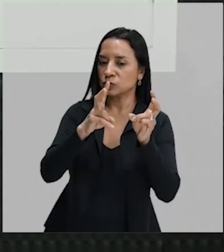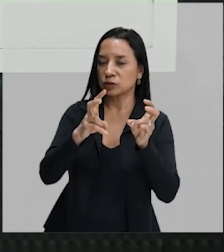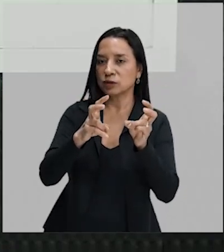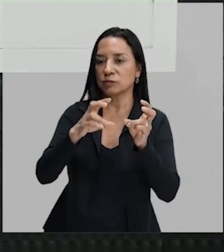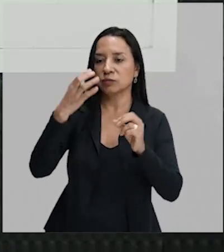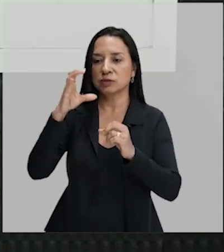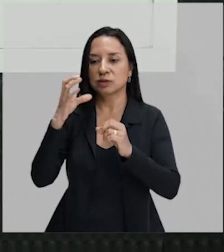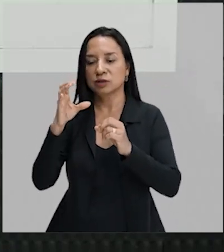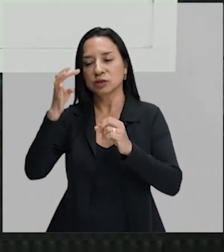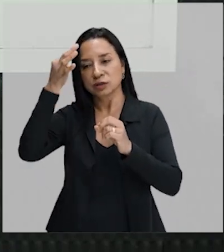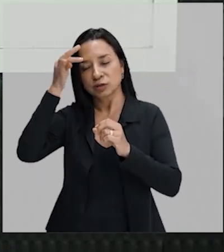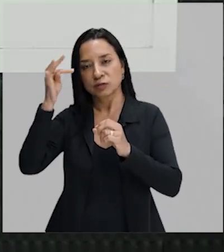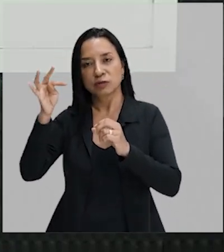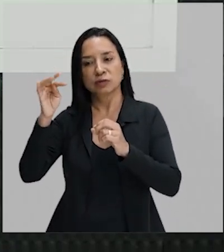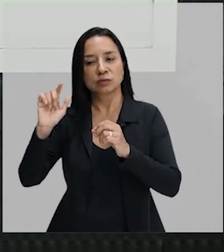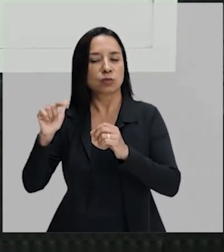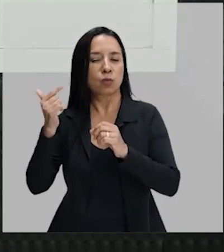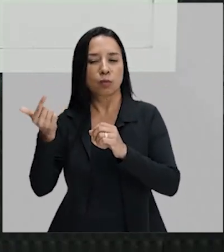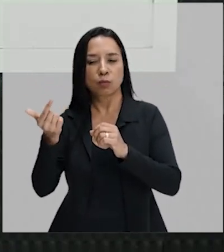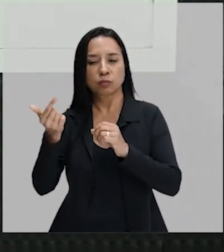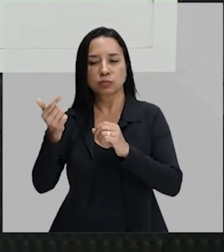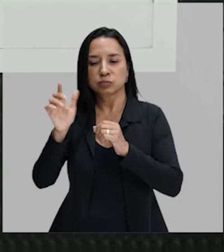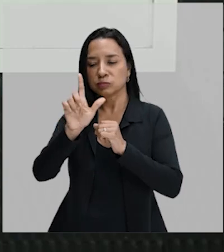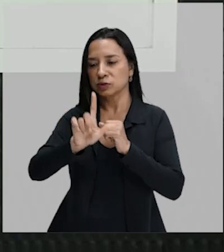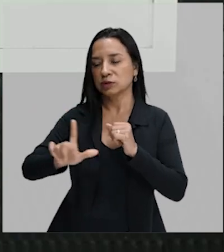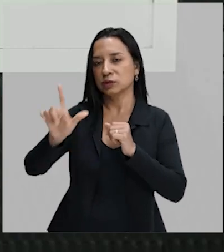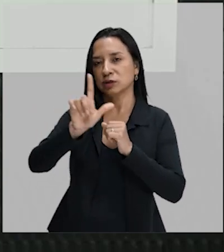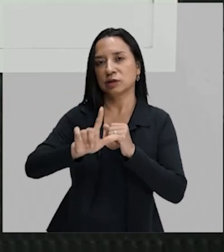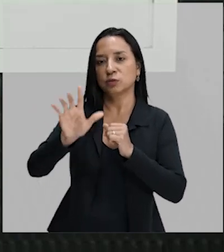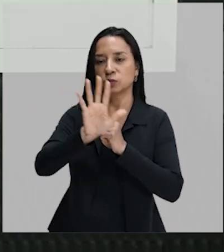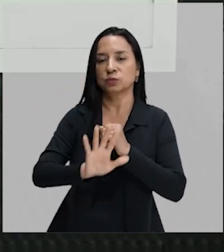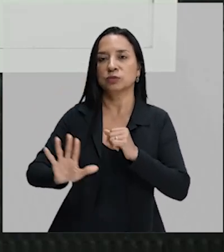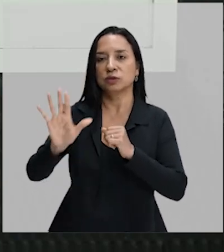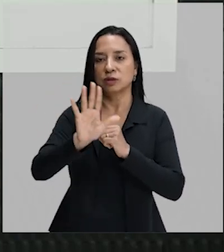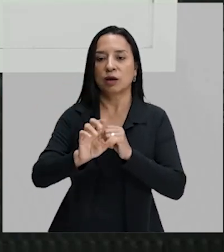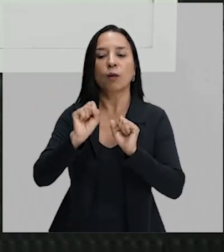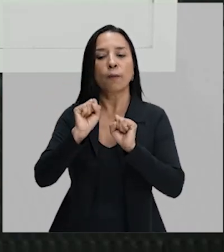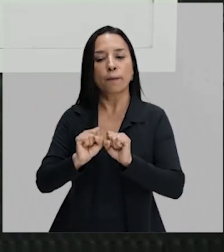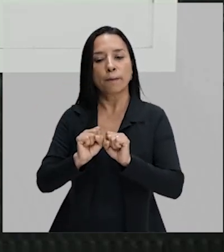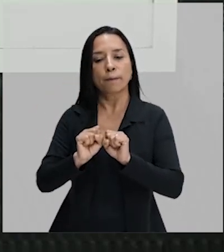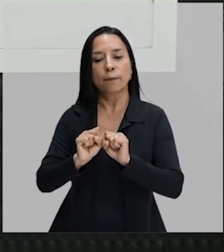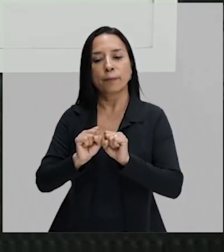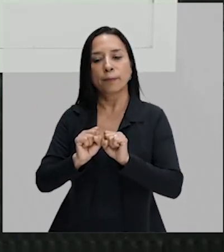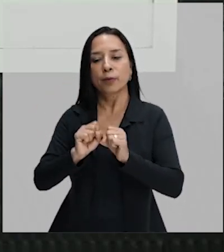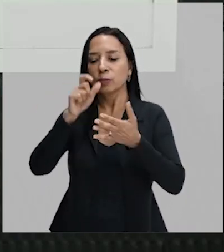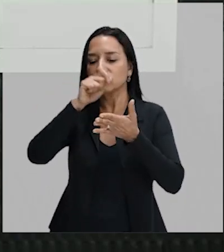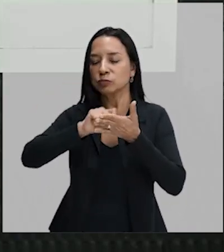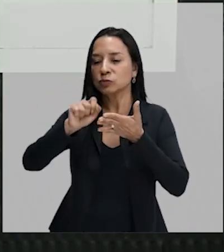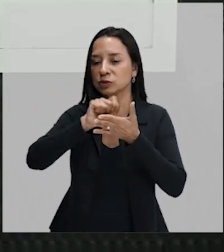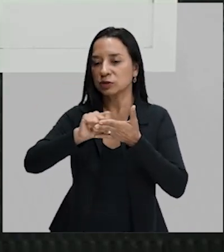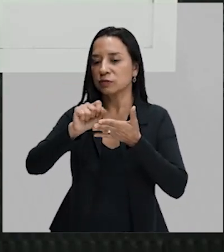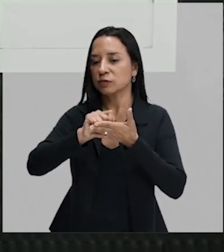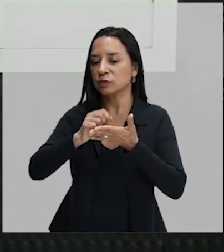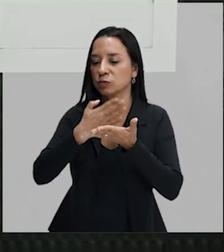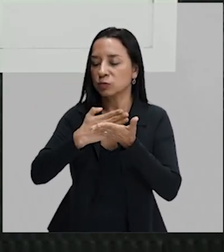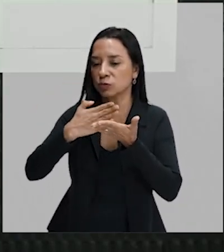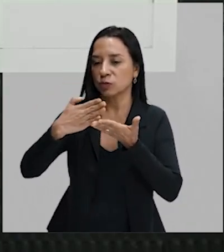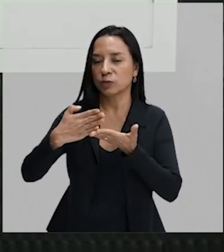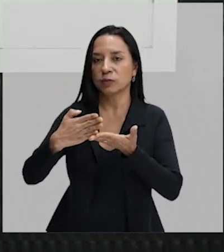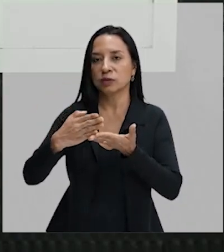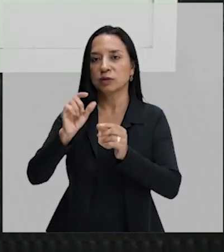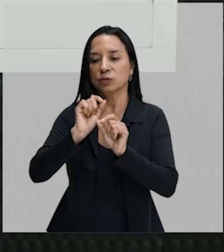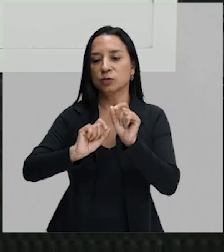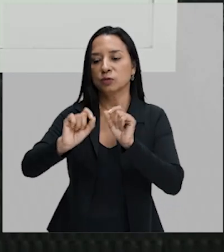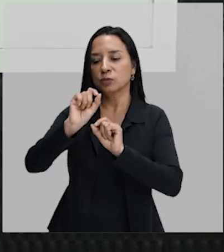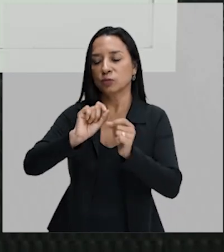cientista, um filósofo, um autor da literatura em geral, posso citá-lo e a partir, obviamente, daquilo que este autor,